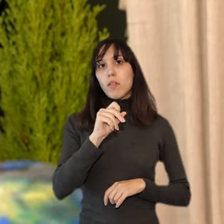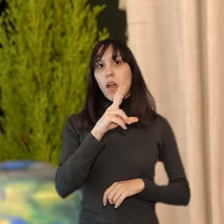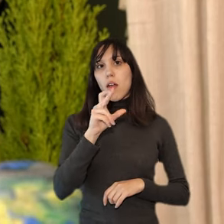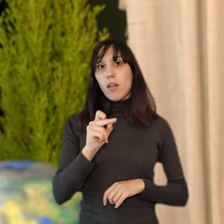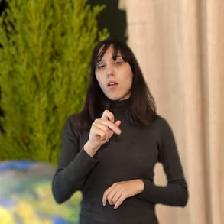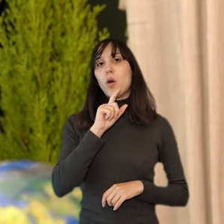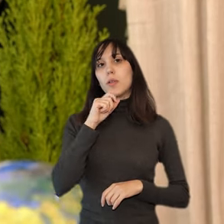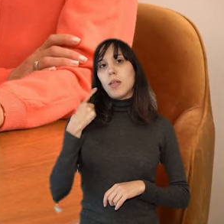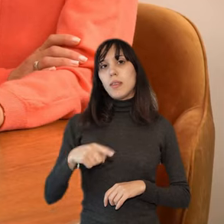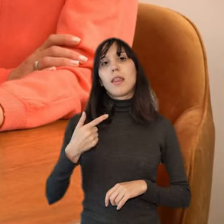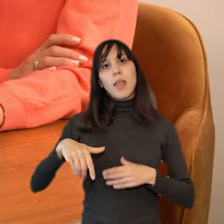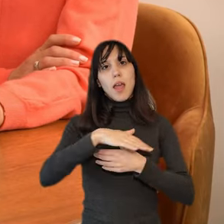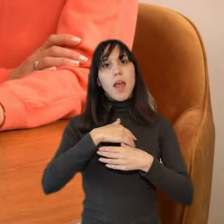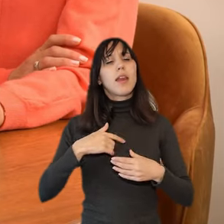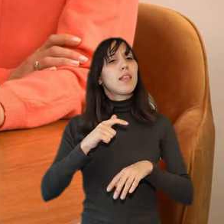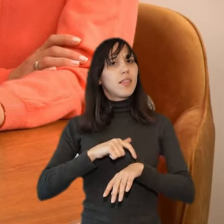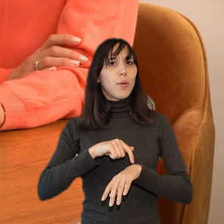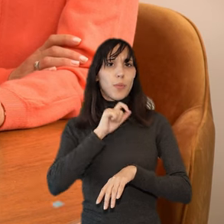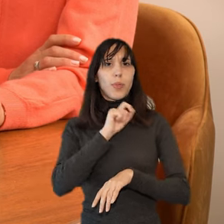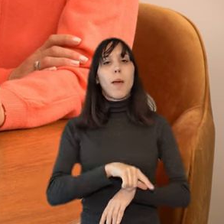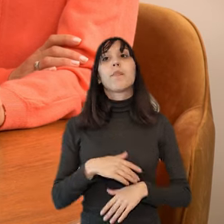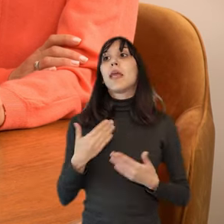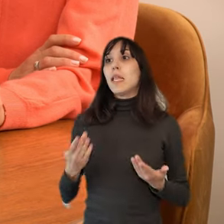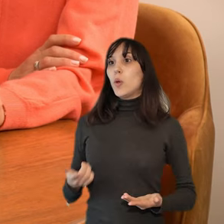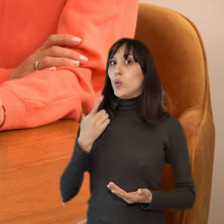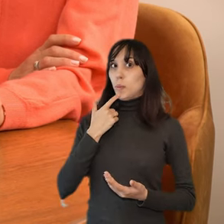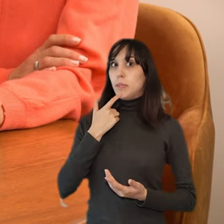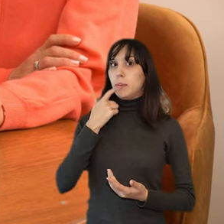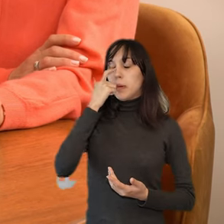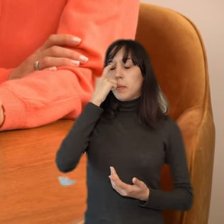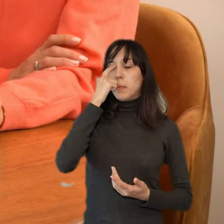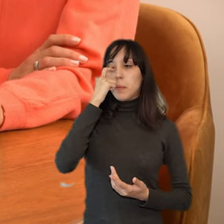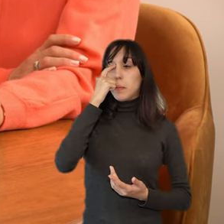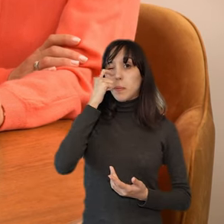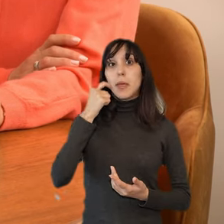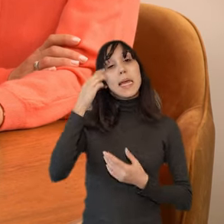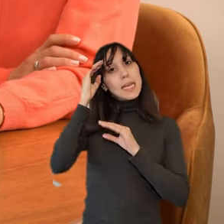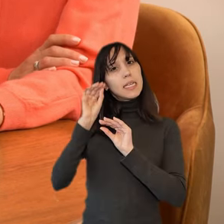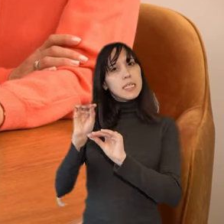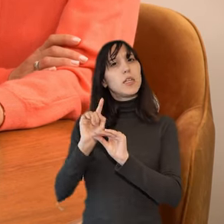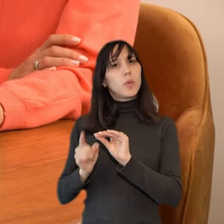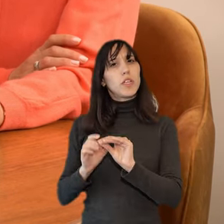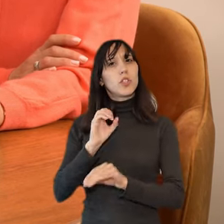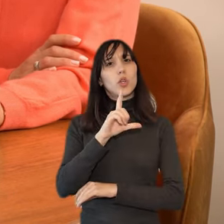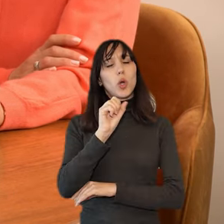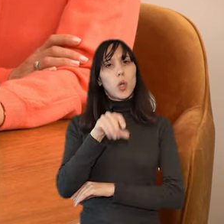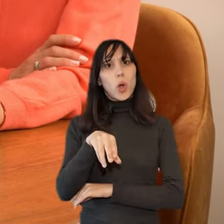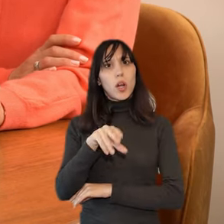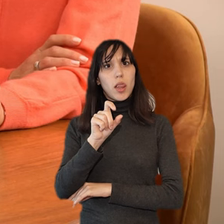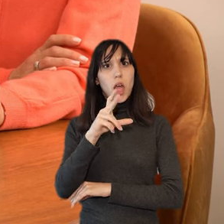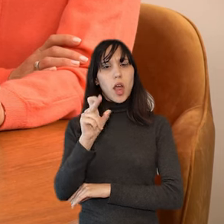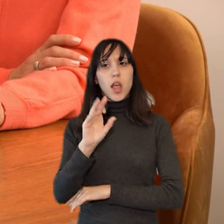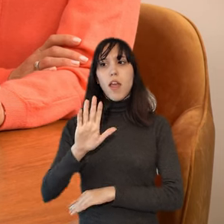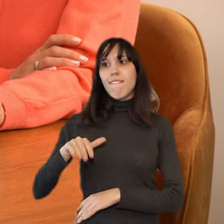há espaço e tempo para isso então pelo que eu estou a perceber este ensino da clan Lar faz com que os alunos sejam muito